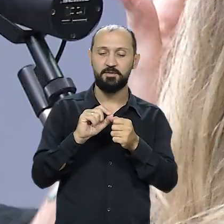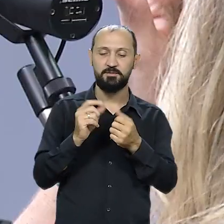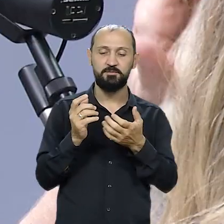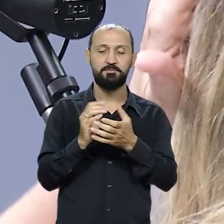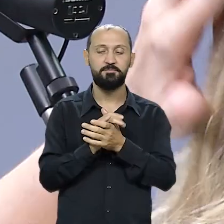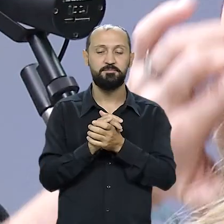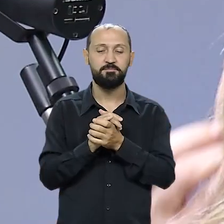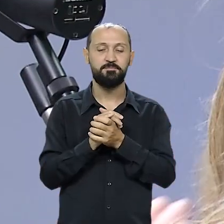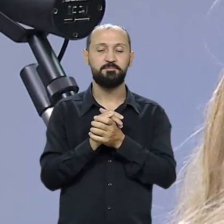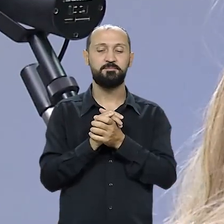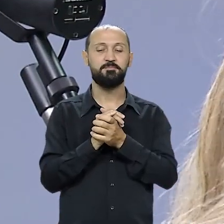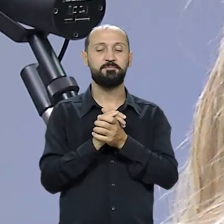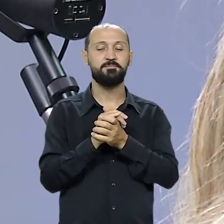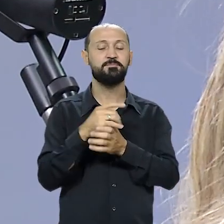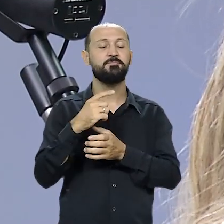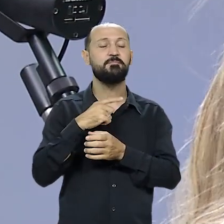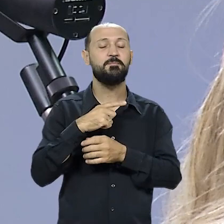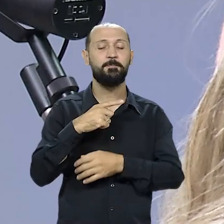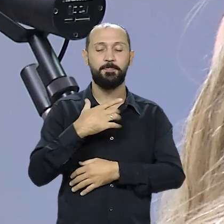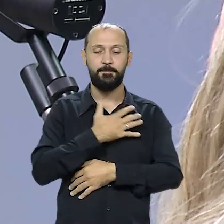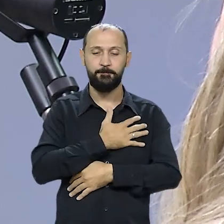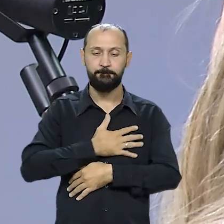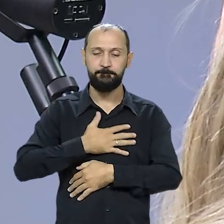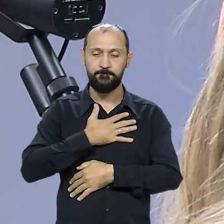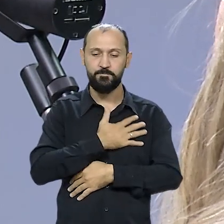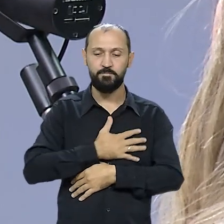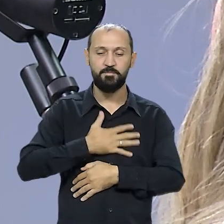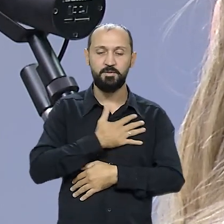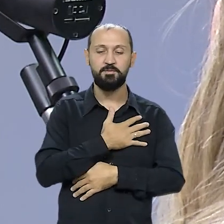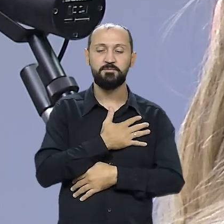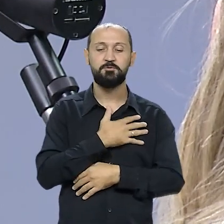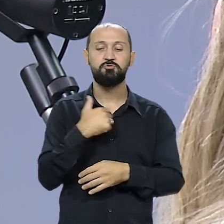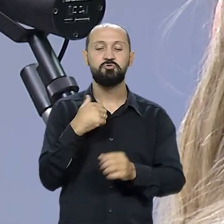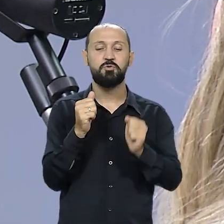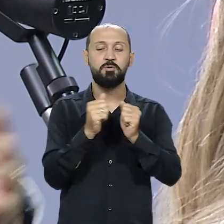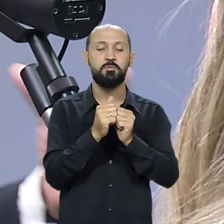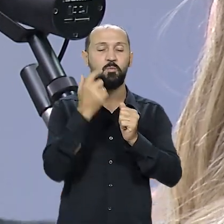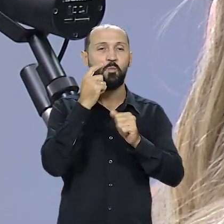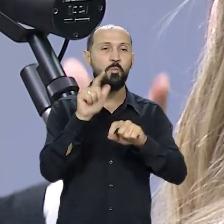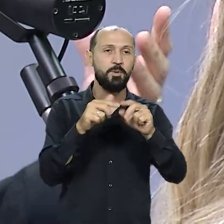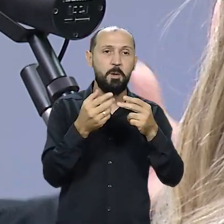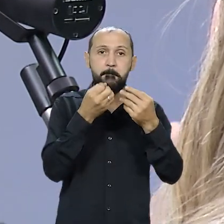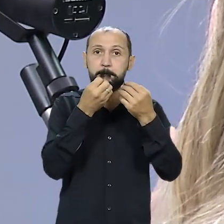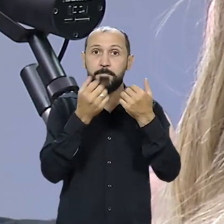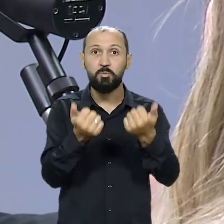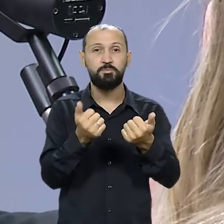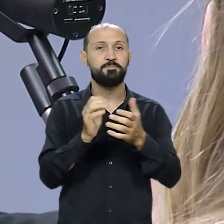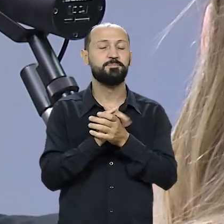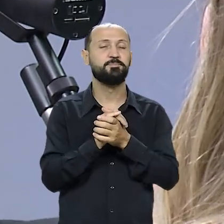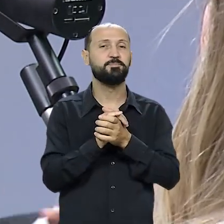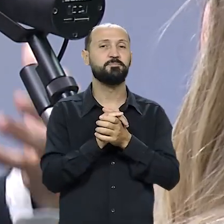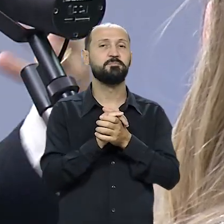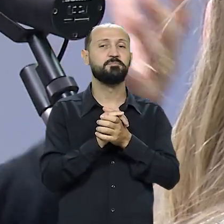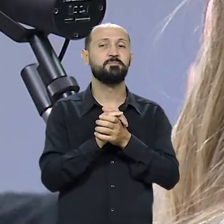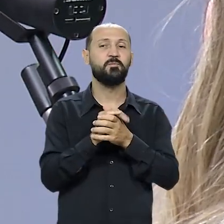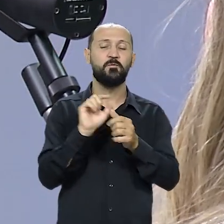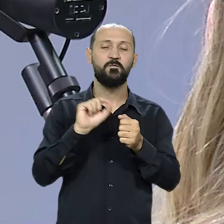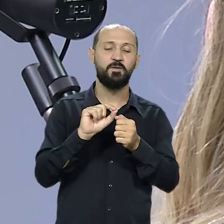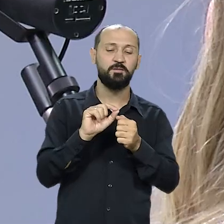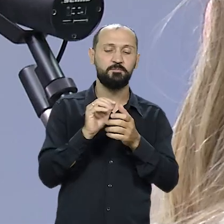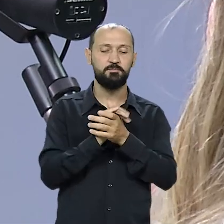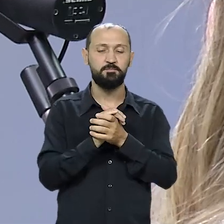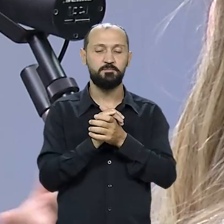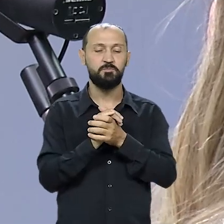de produzir, ele tem a satisfação de ter um bom produto que ele